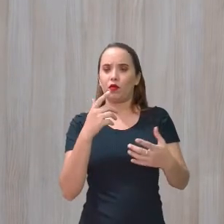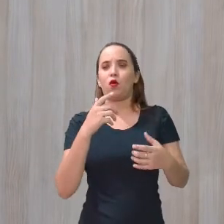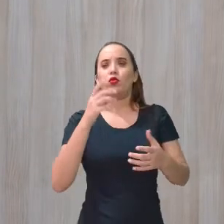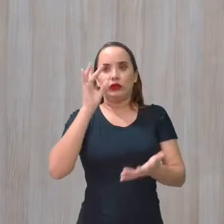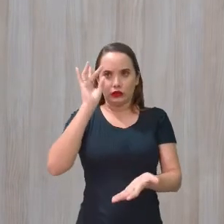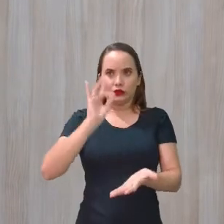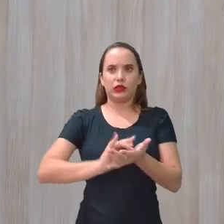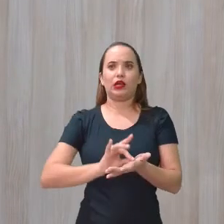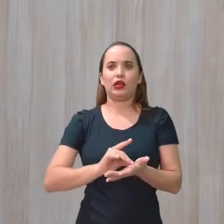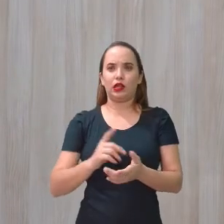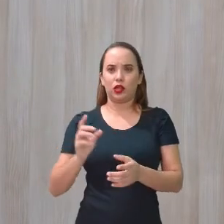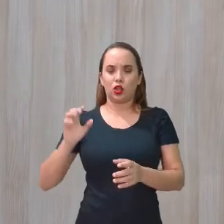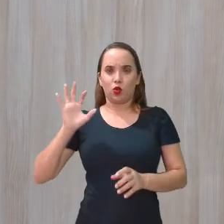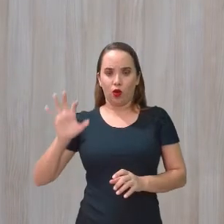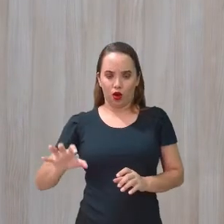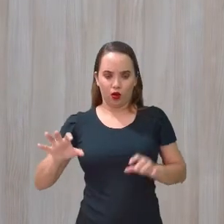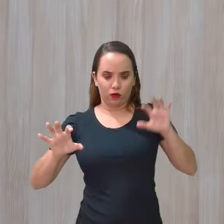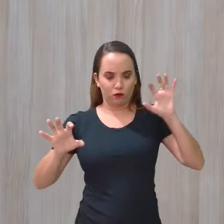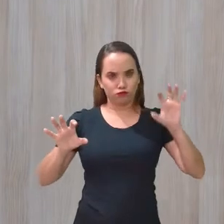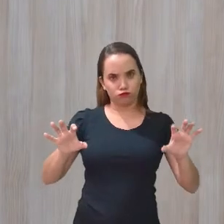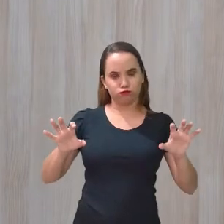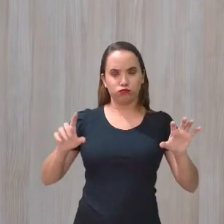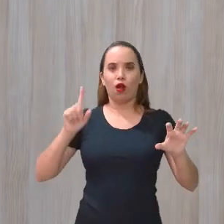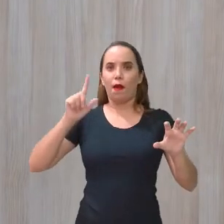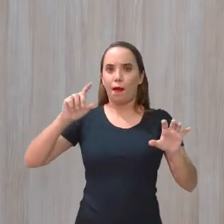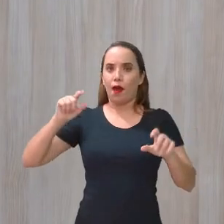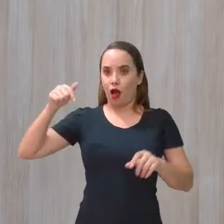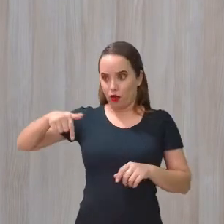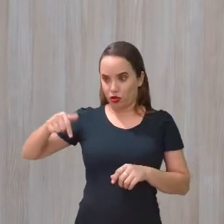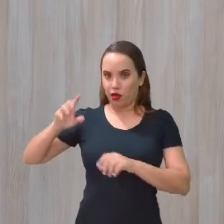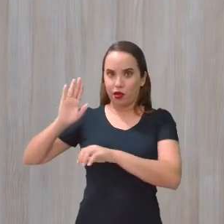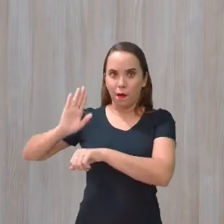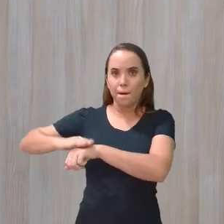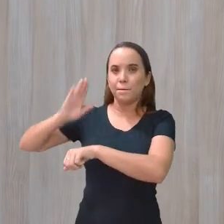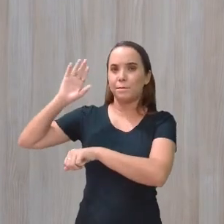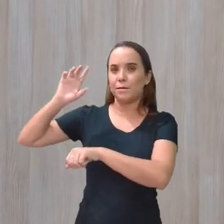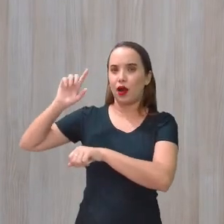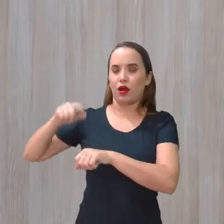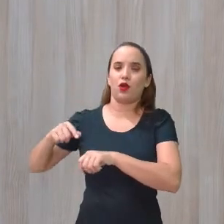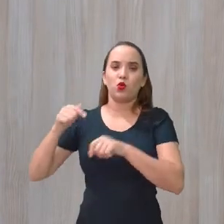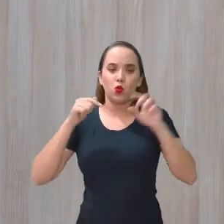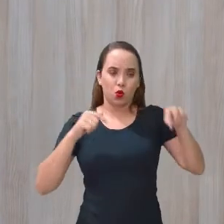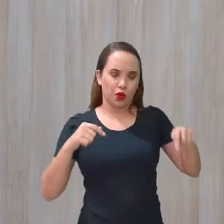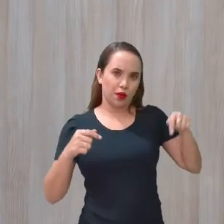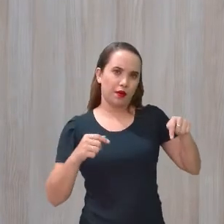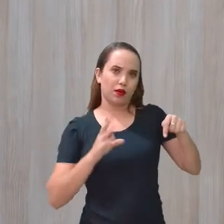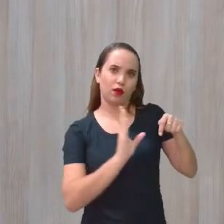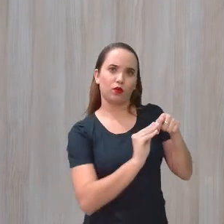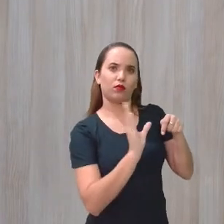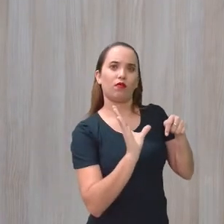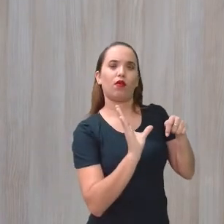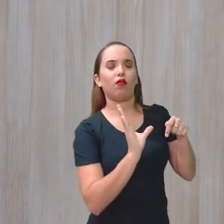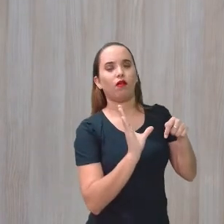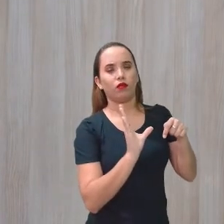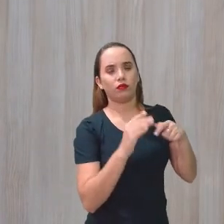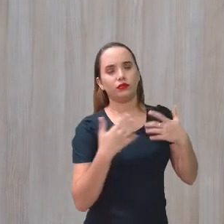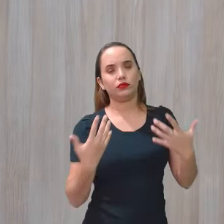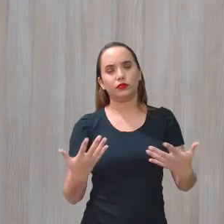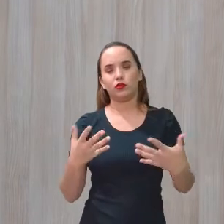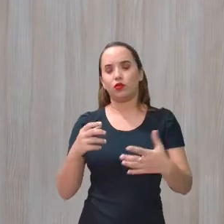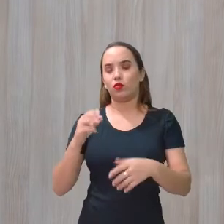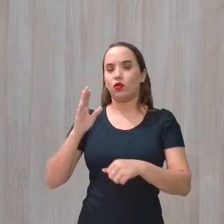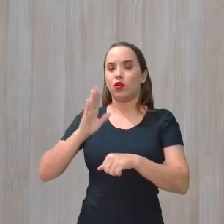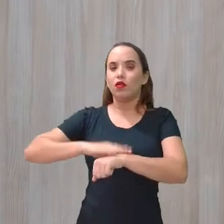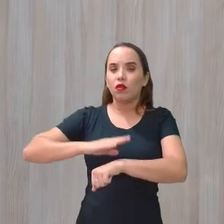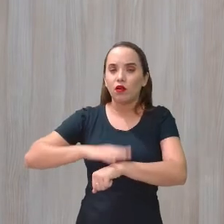o valor atribuído ao despertador é maior do que o valor atribuído ao celular. Aí você, quando vai começando